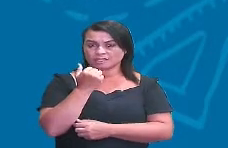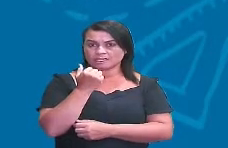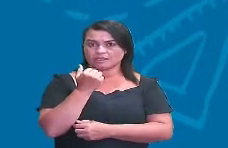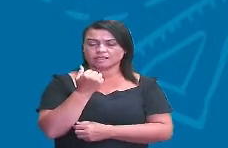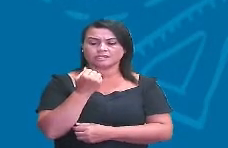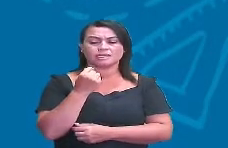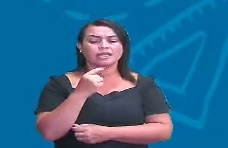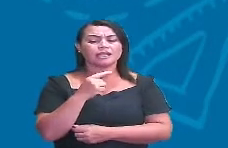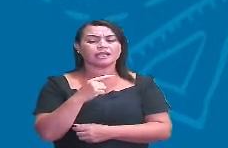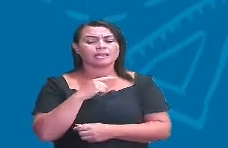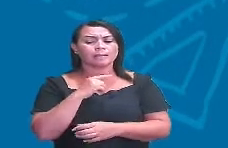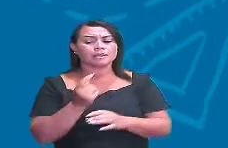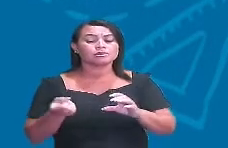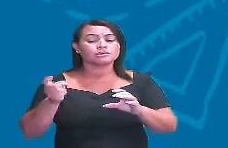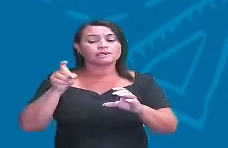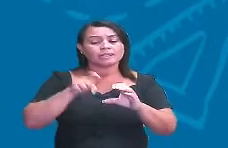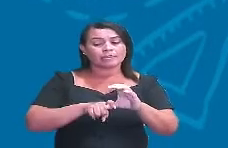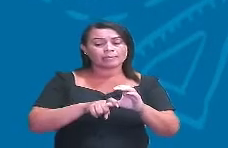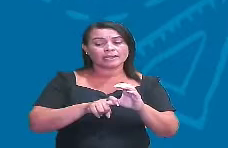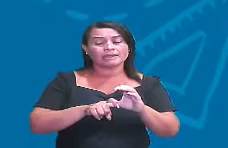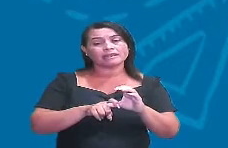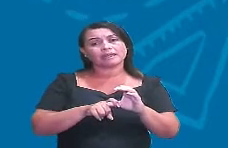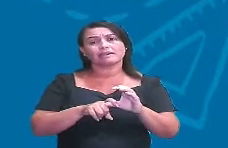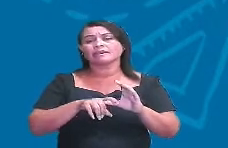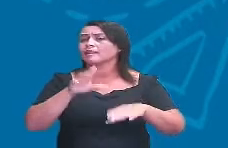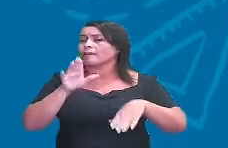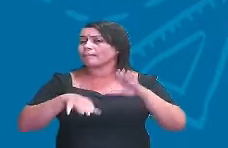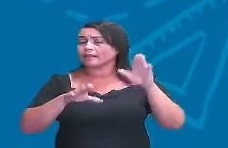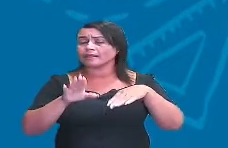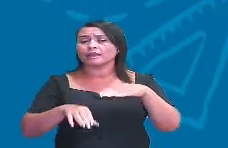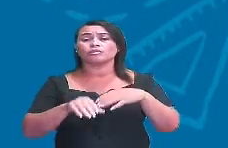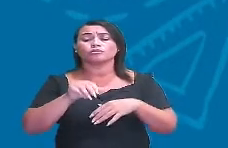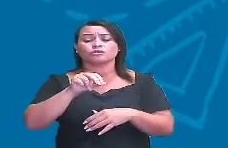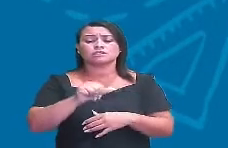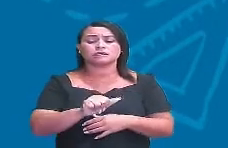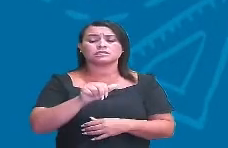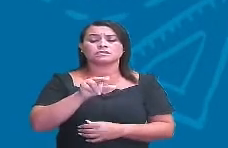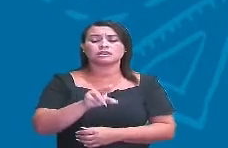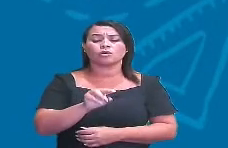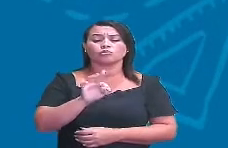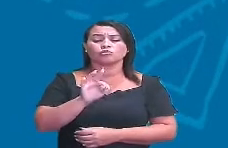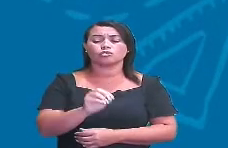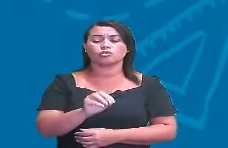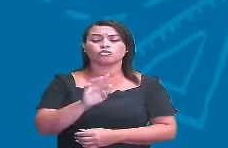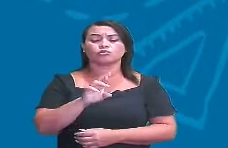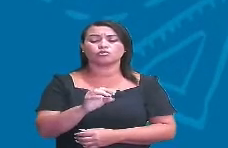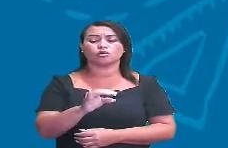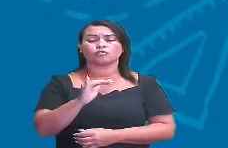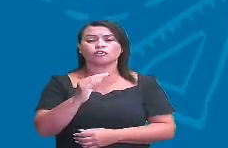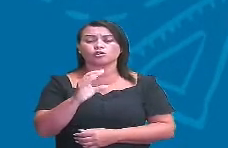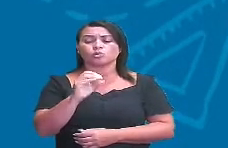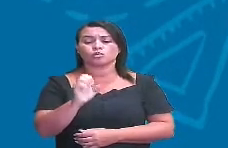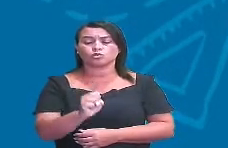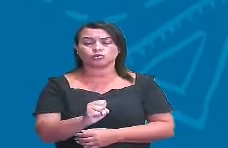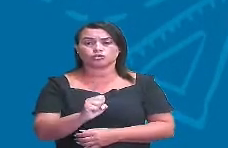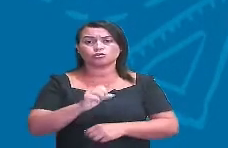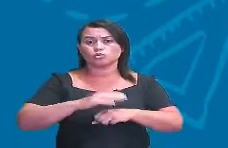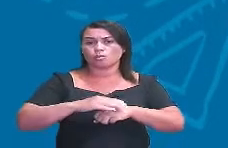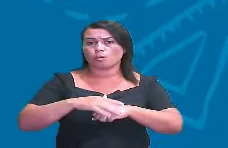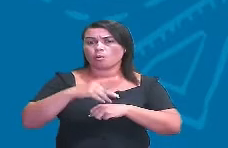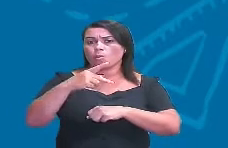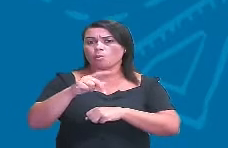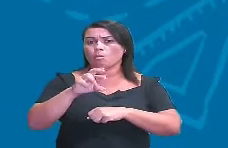ou indiretamente dos produtores, dos autotróficos. É justamente aquilo que eu falei para vocês. Todos os